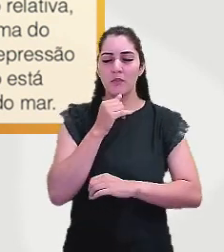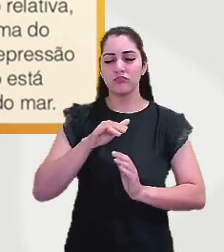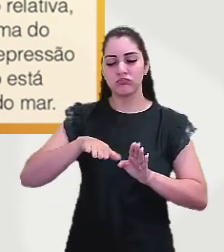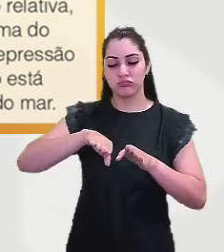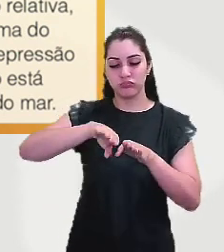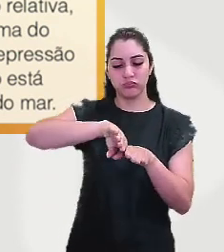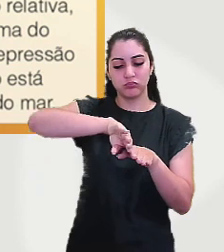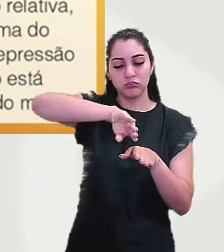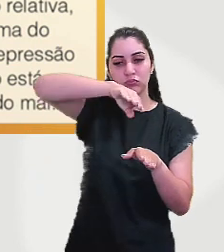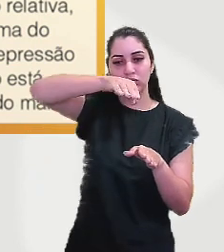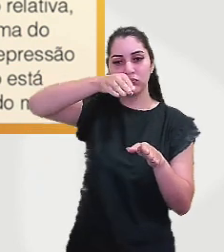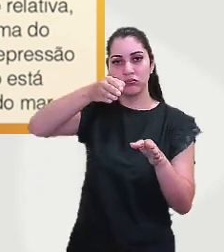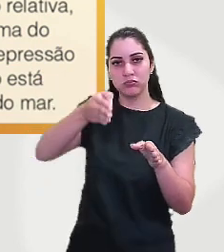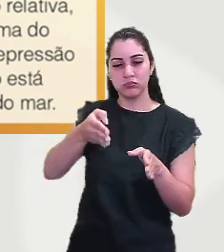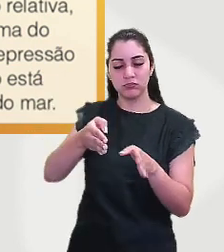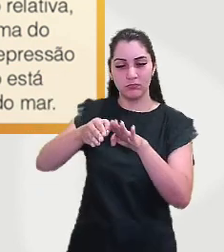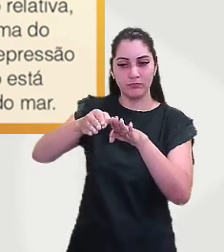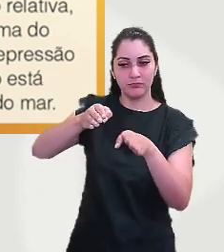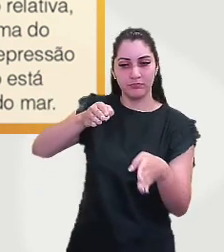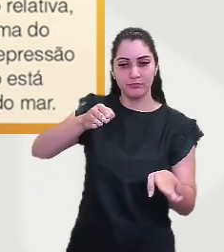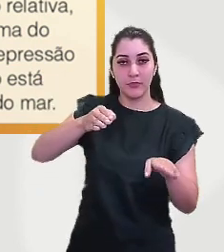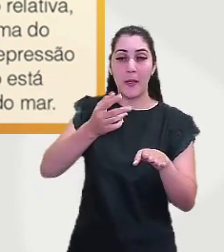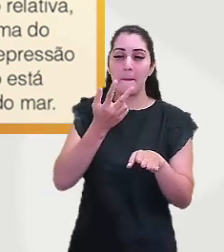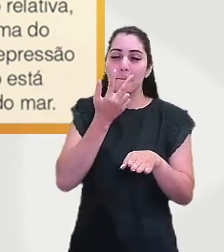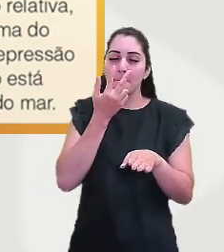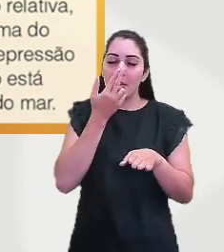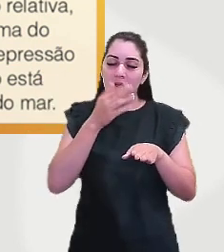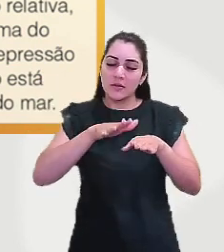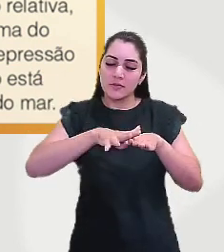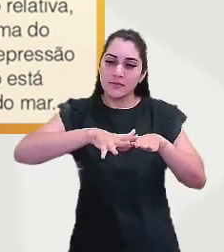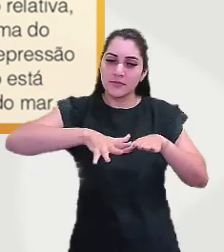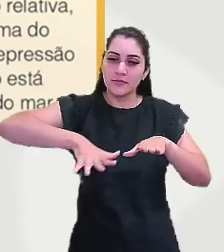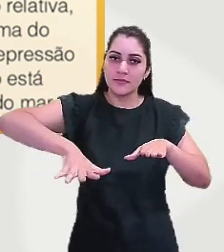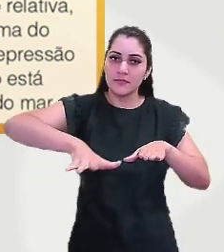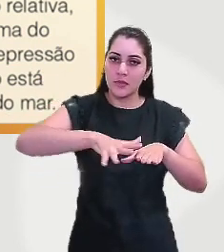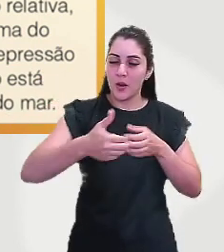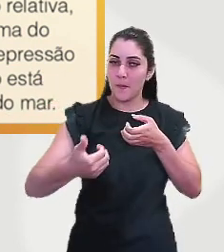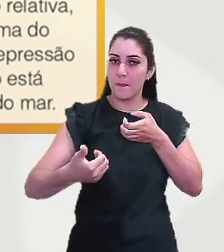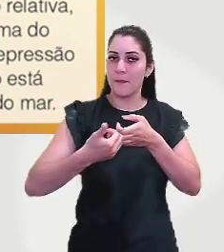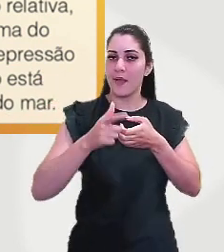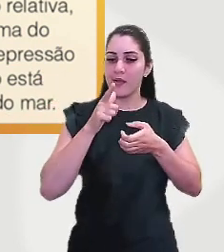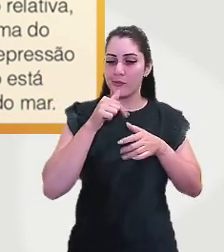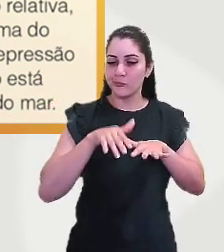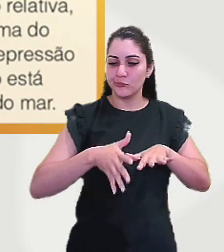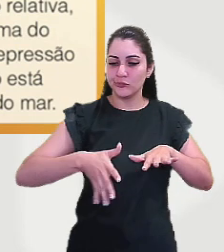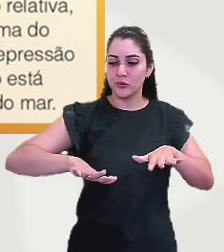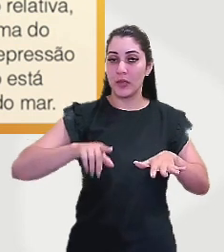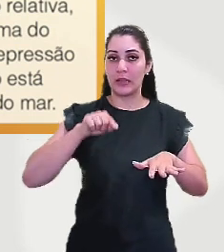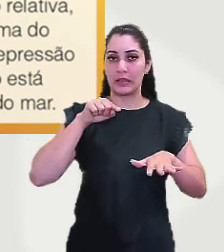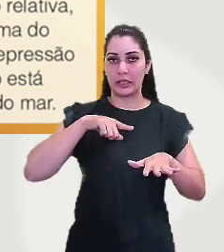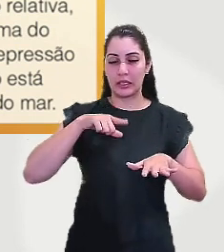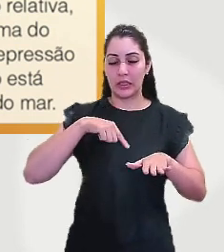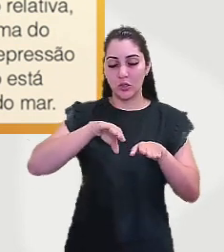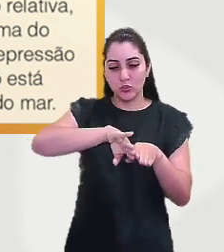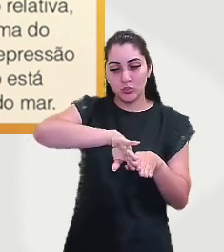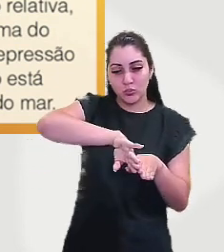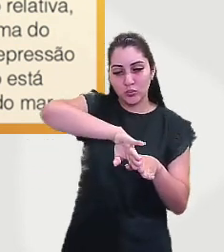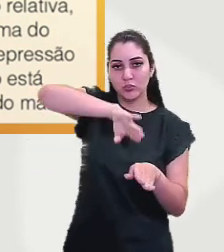do mar, para esse topo mais plano. Então, esse desnível que a gente chama de